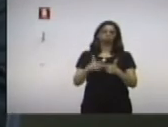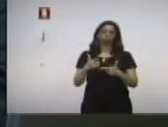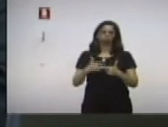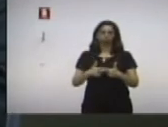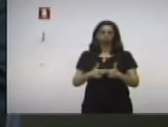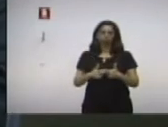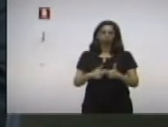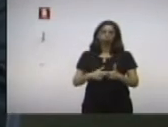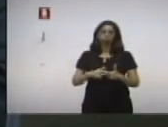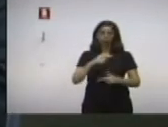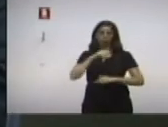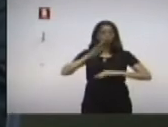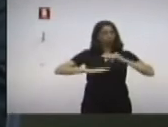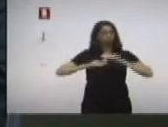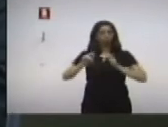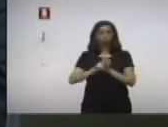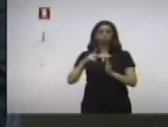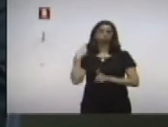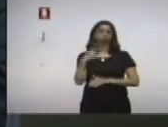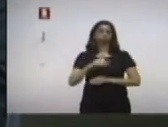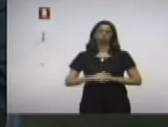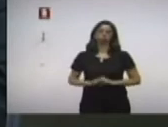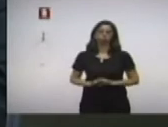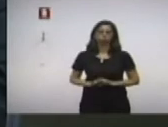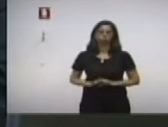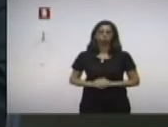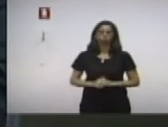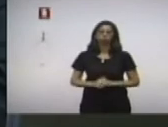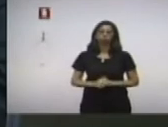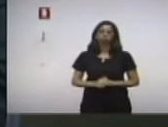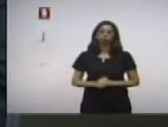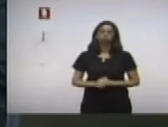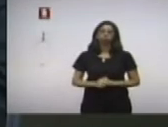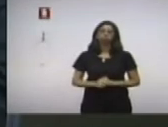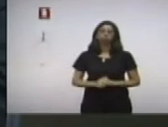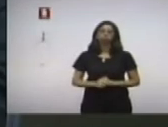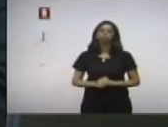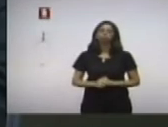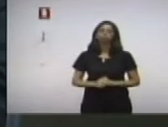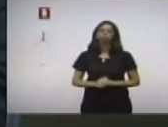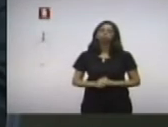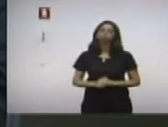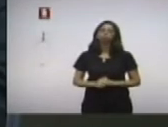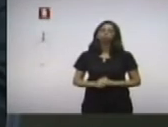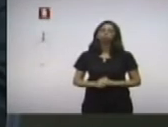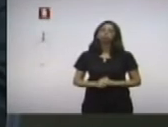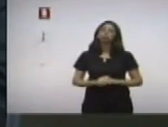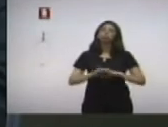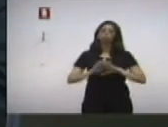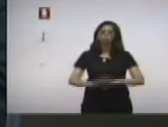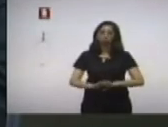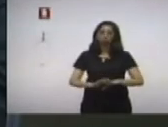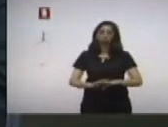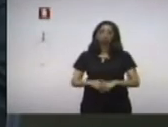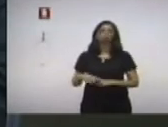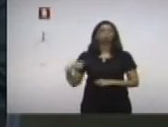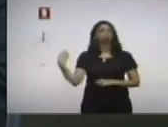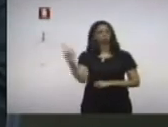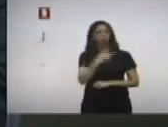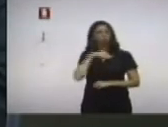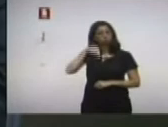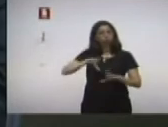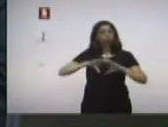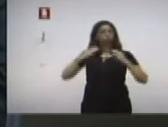problemas que ele ocasionou sozinho sozinho e não faltou reflexão dos